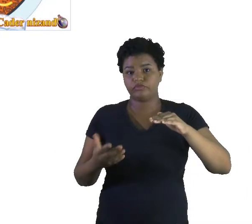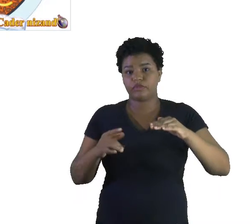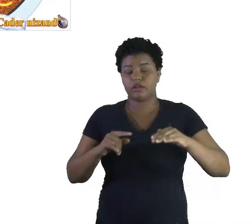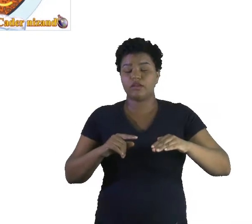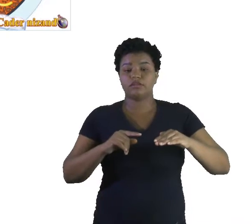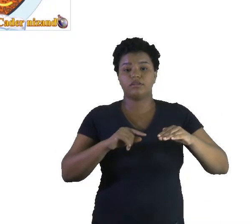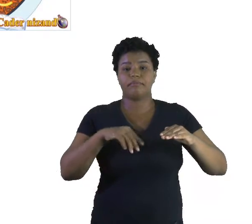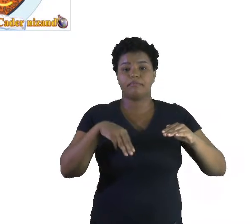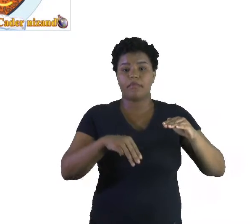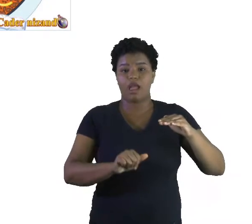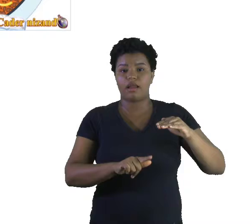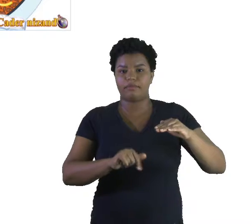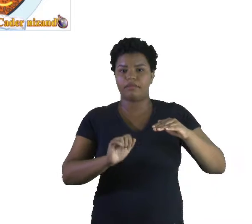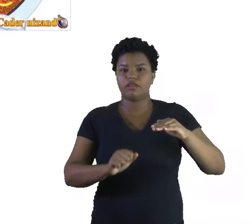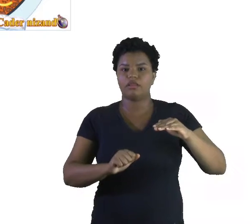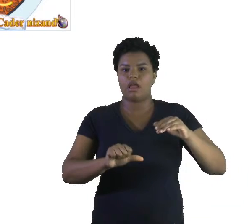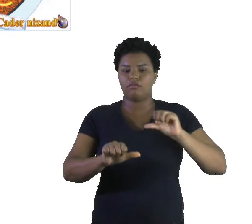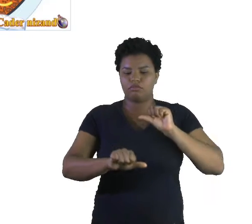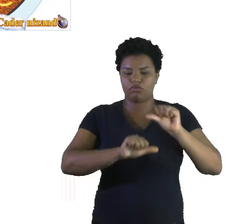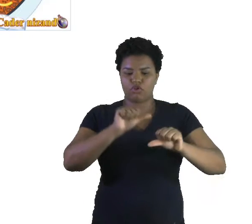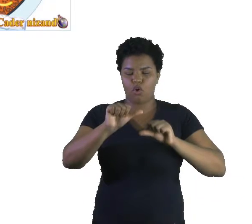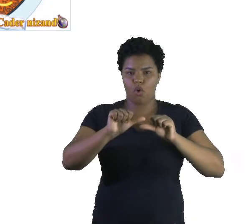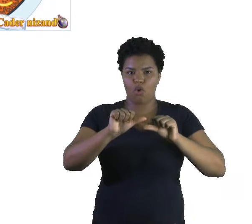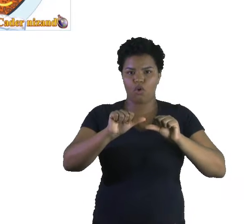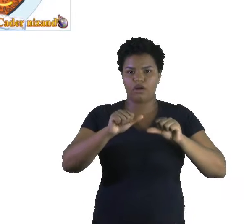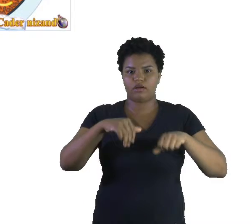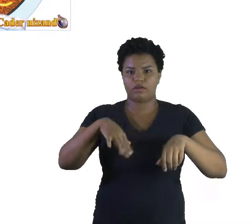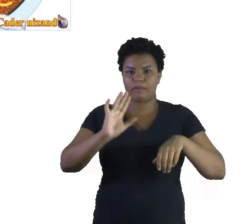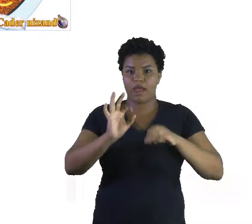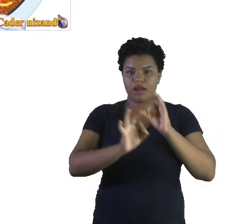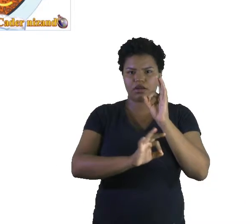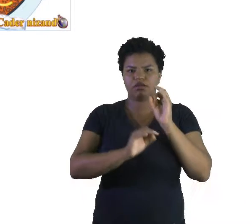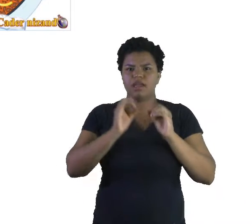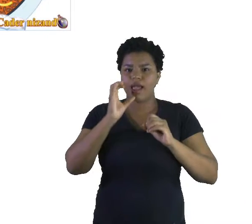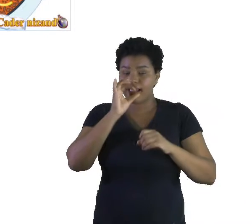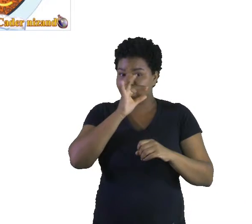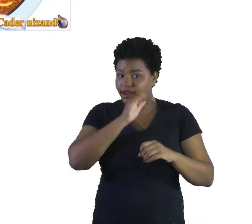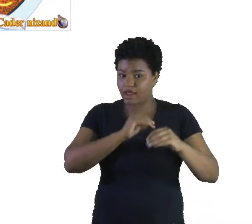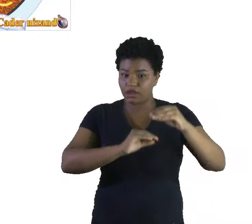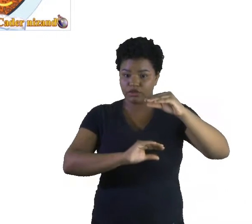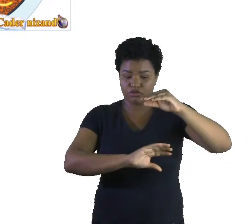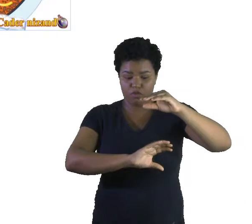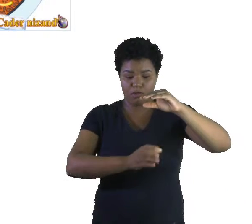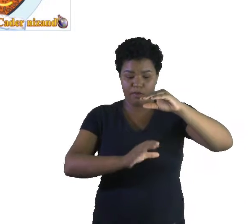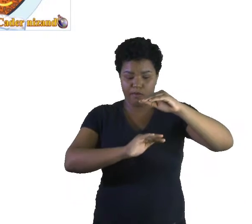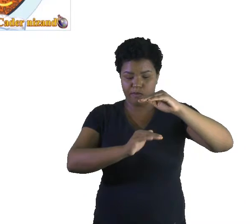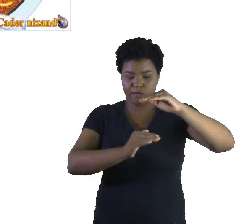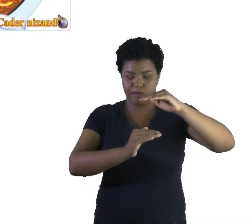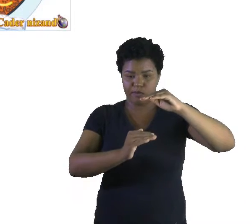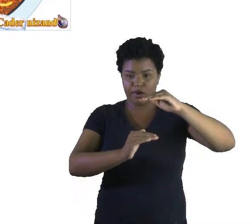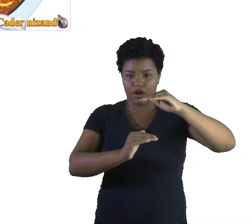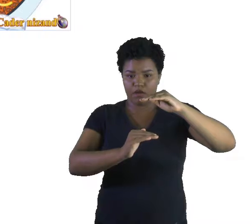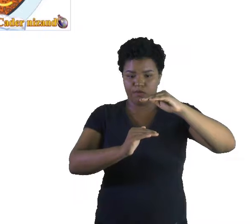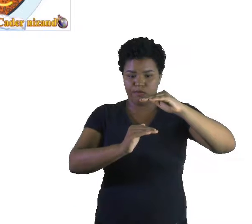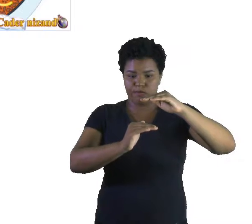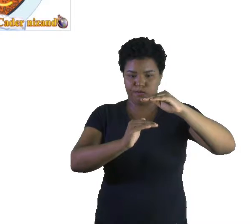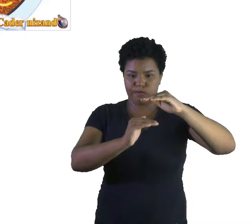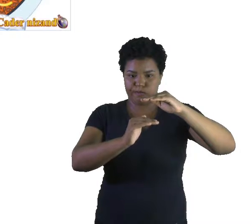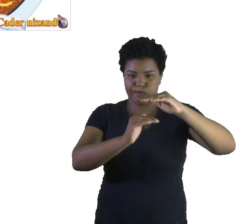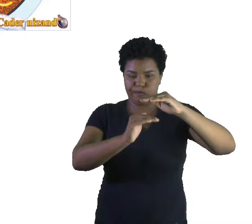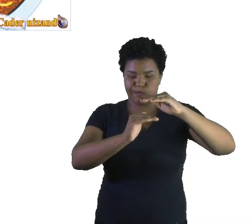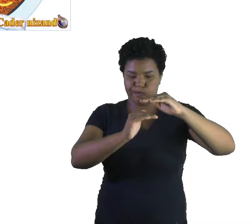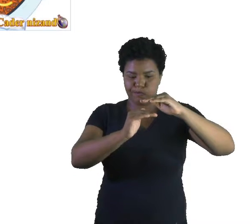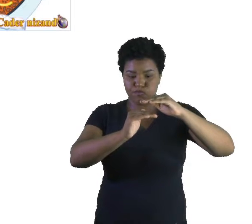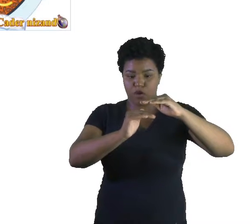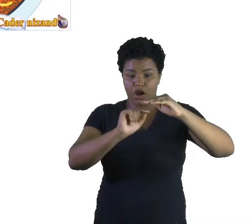ele troca de lugar. O que está mais quente, que é o mais de baixo, mais próximo do núcleo, ele tende a subir, e o